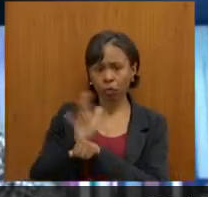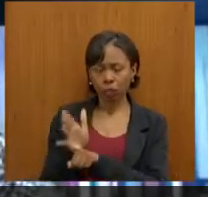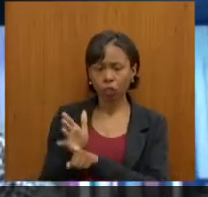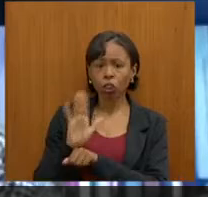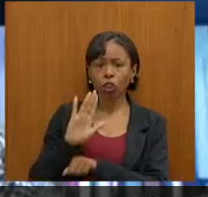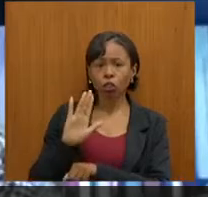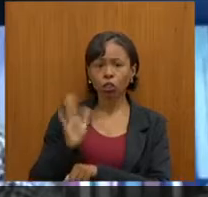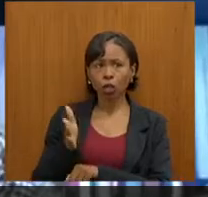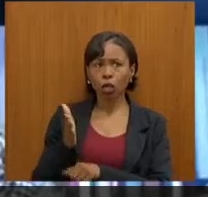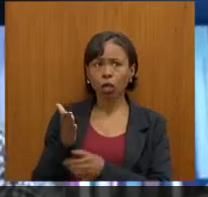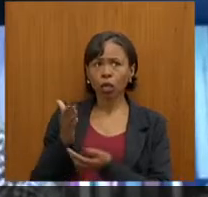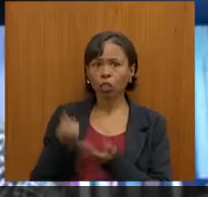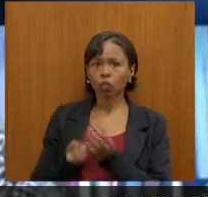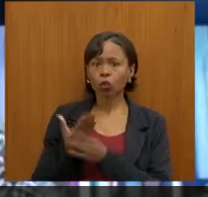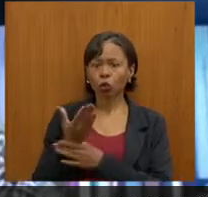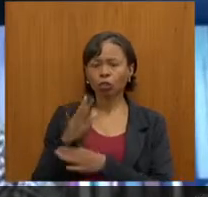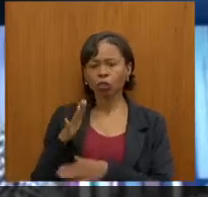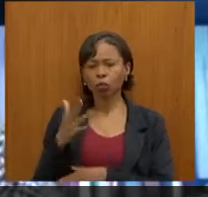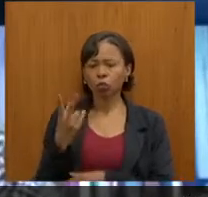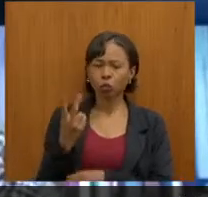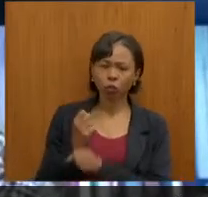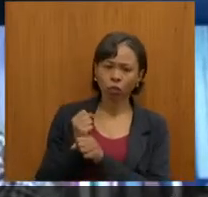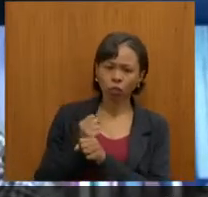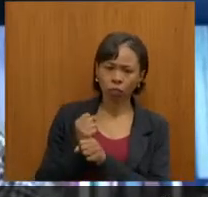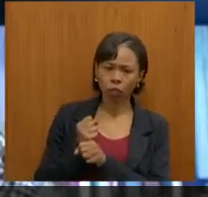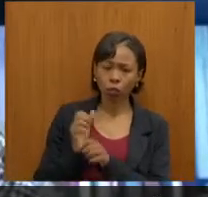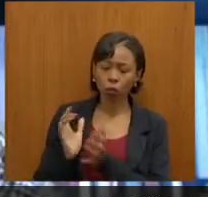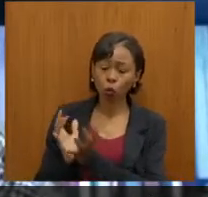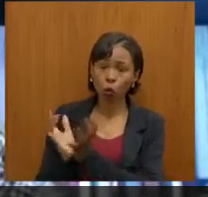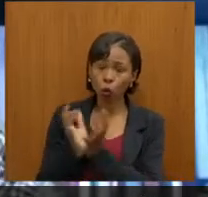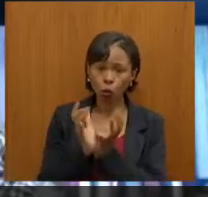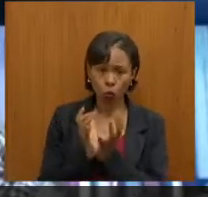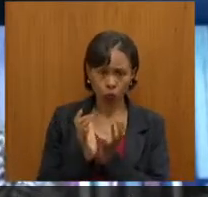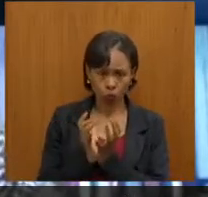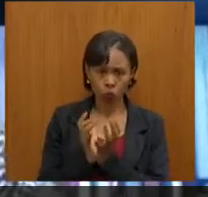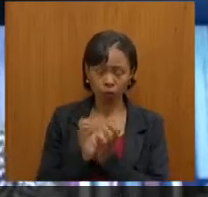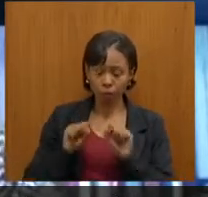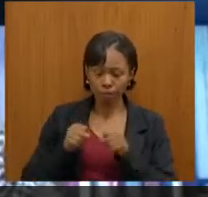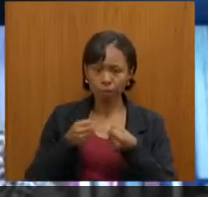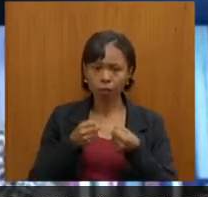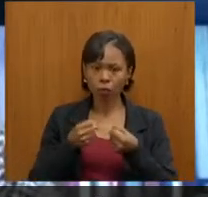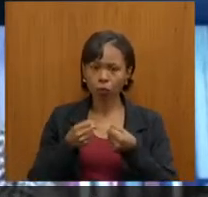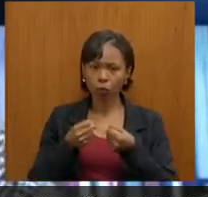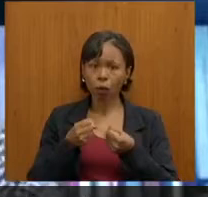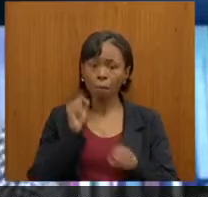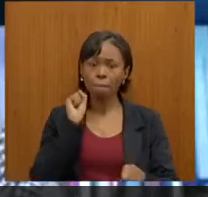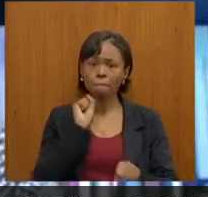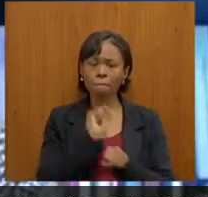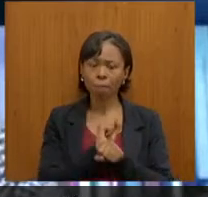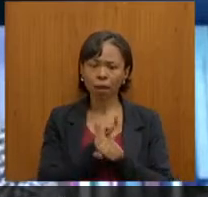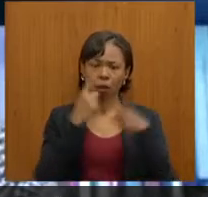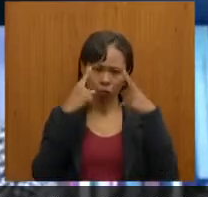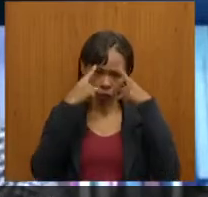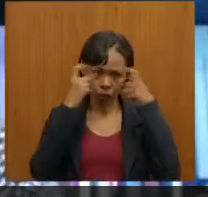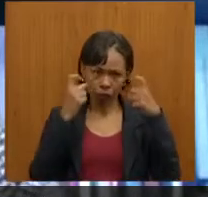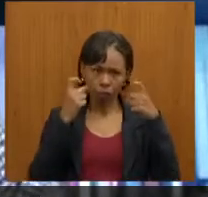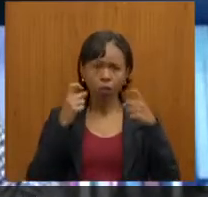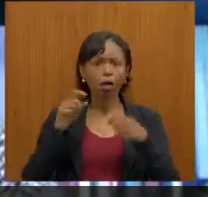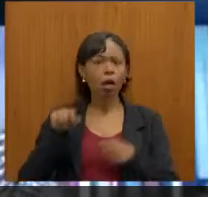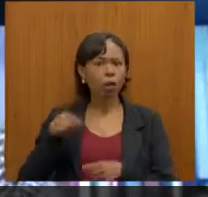de enfrentamento à violência e tem sido uma experiência é muito bem sucedida é